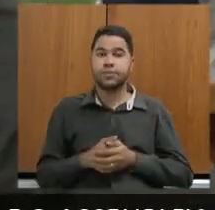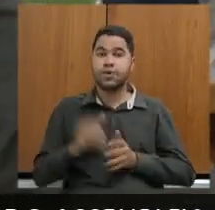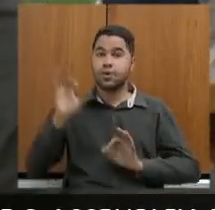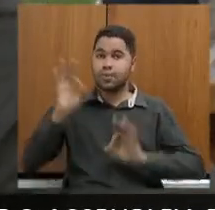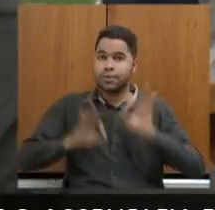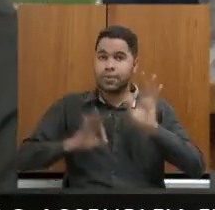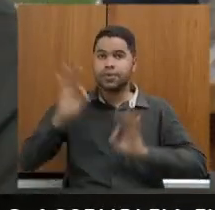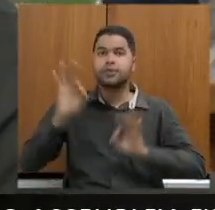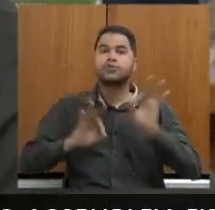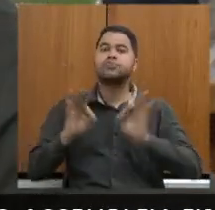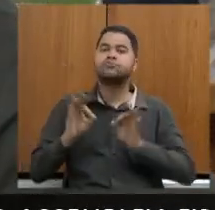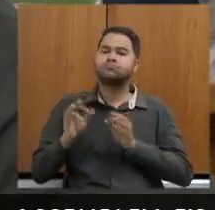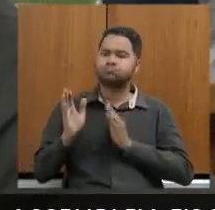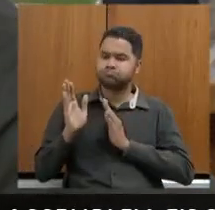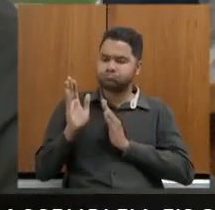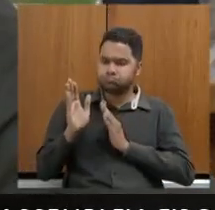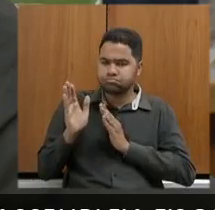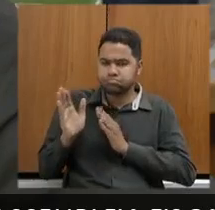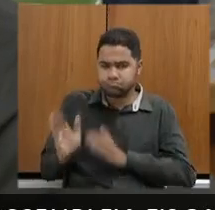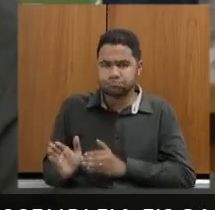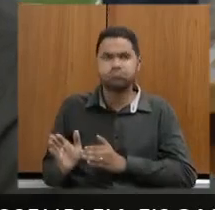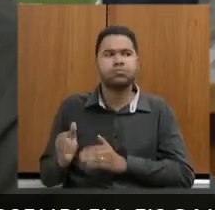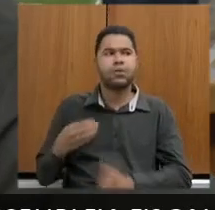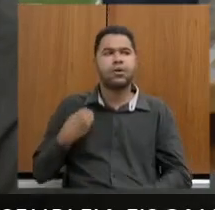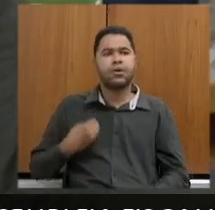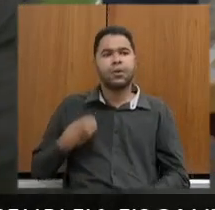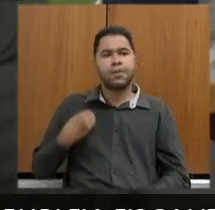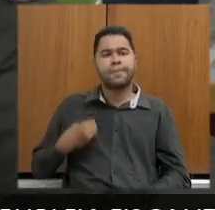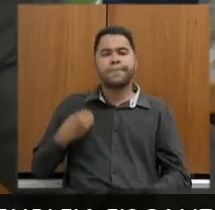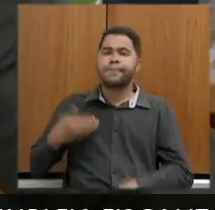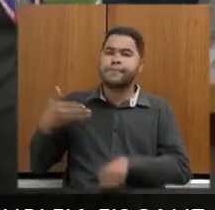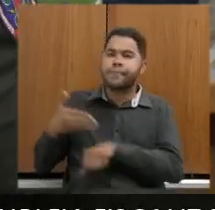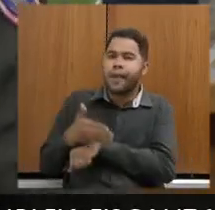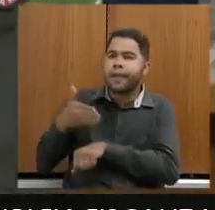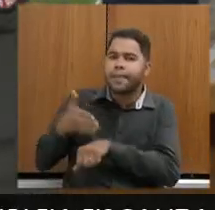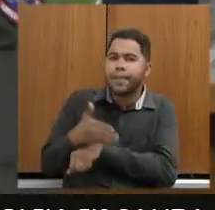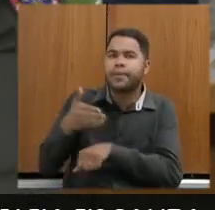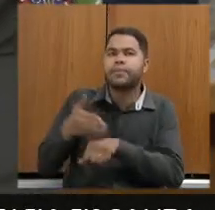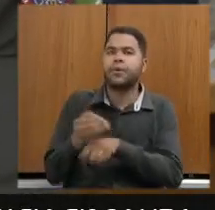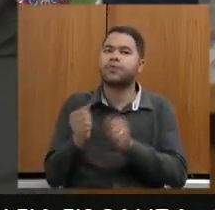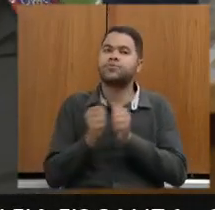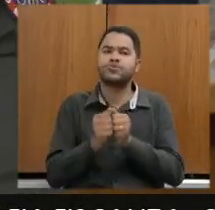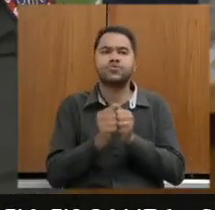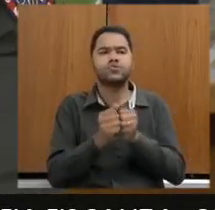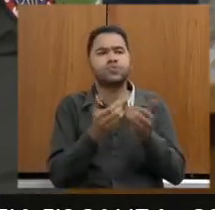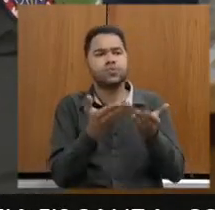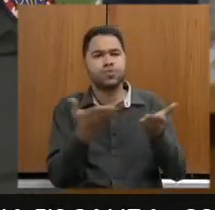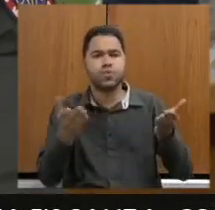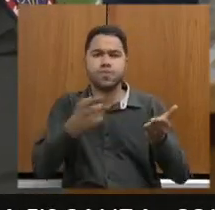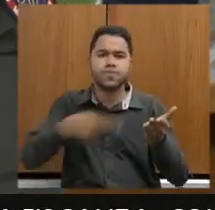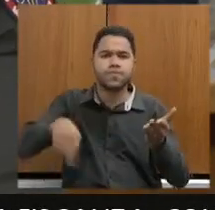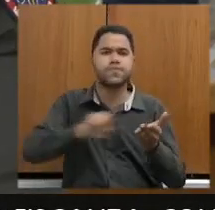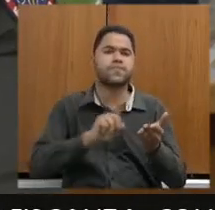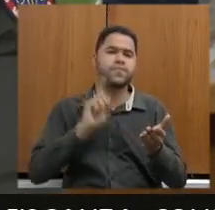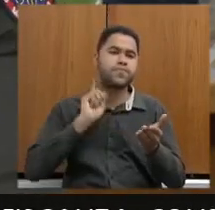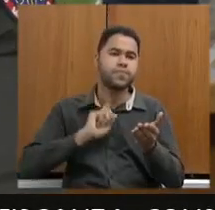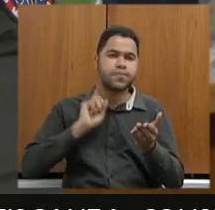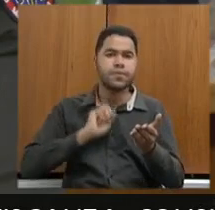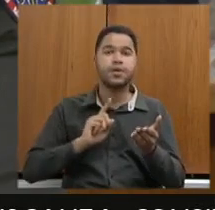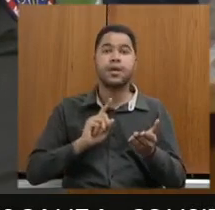planejamento que temos seguido para estar presentes mais próximos de todos os mineiros